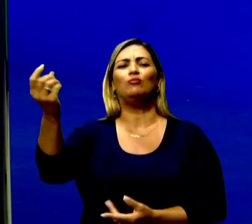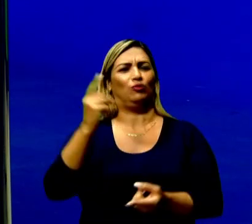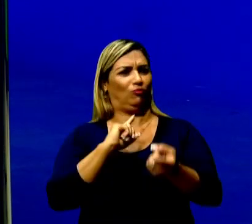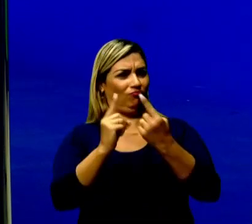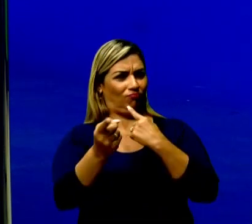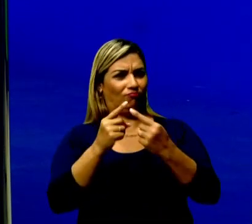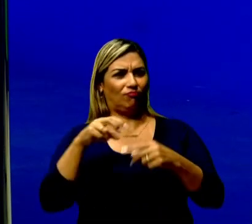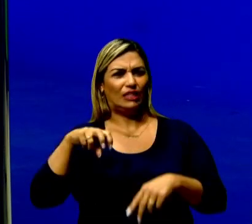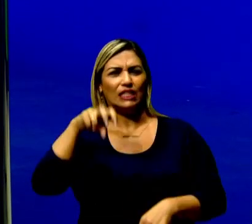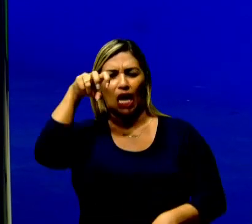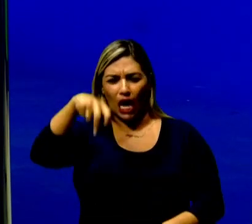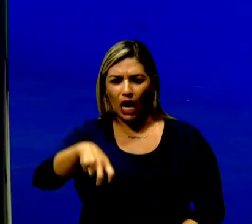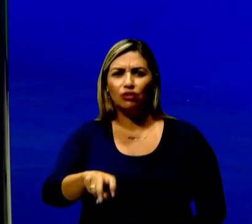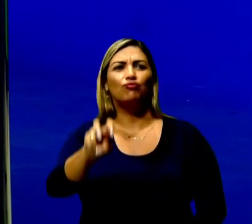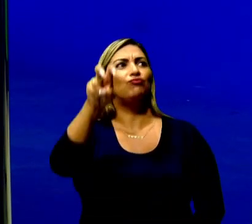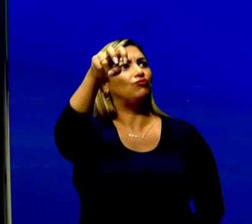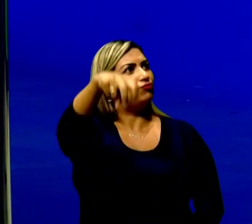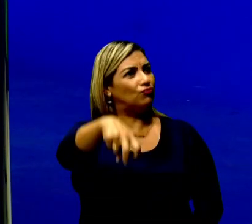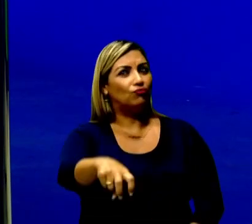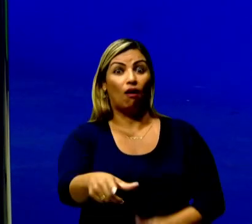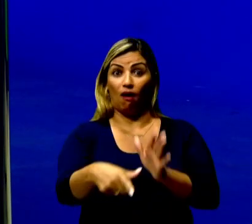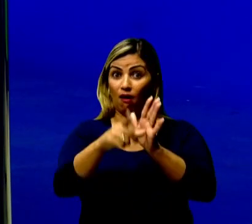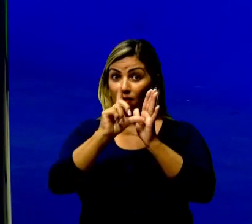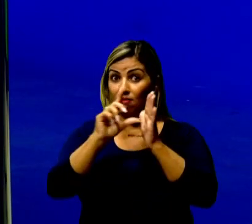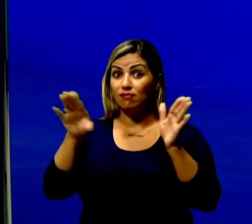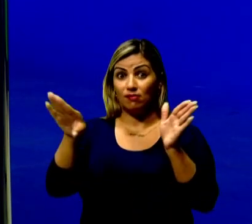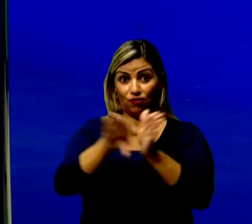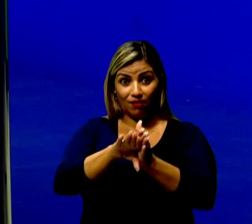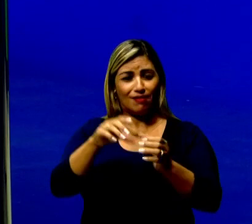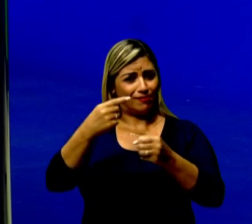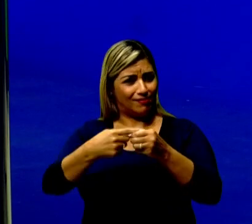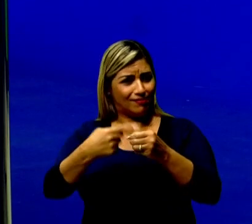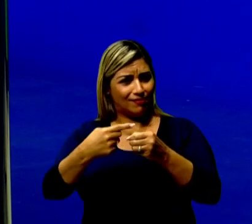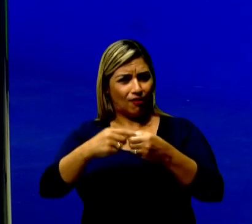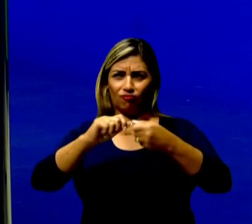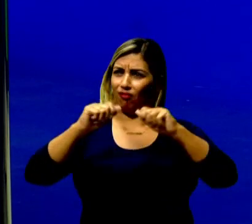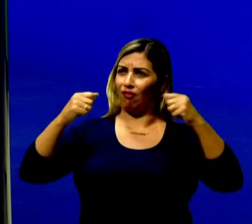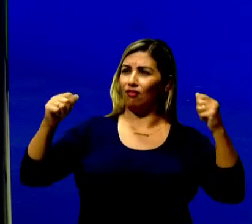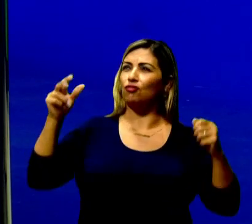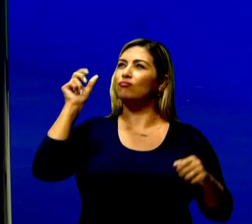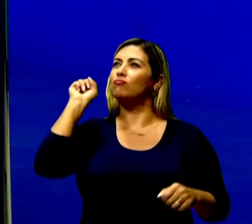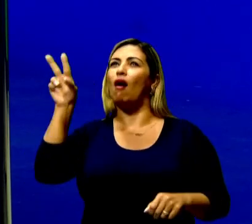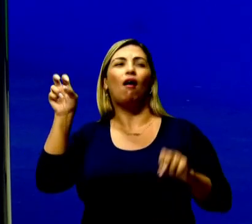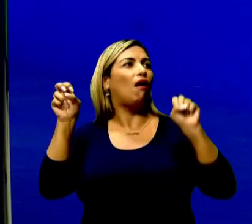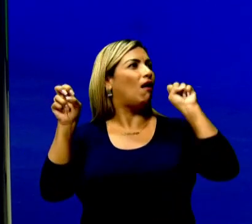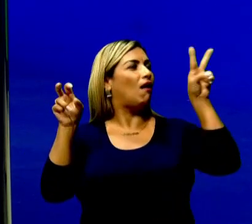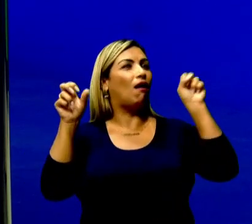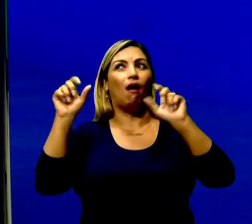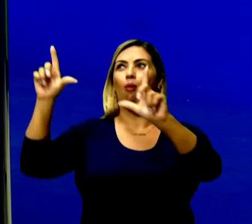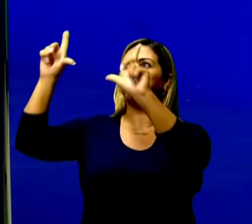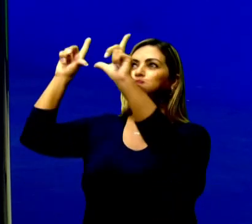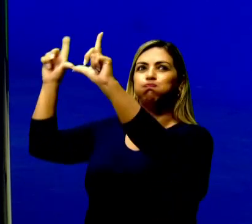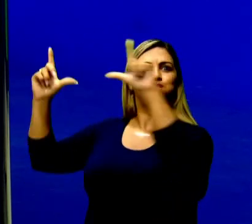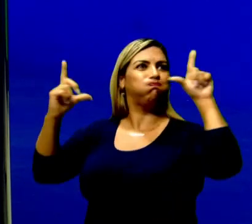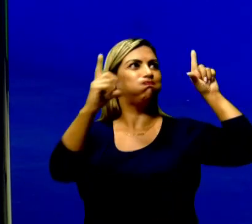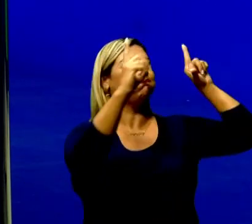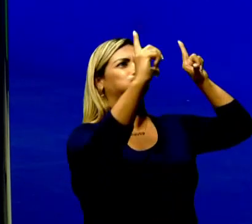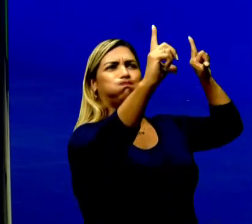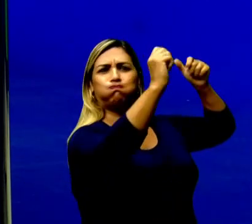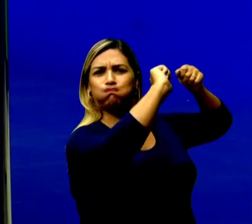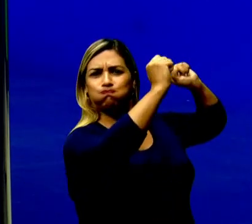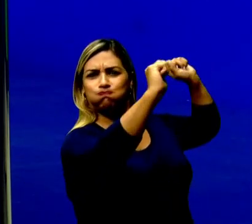rodovias antes de chegar em uma grande cidade a gente observa vários outdoor na entrada dessas cidades